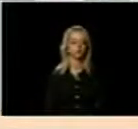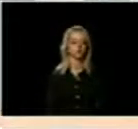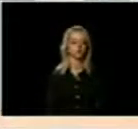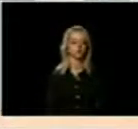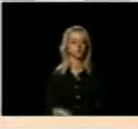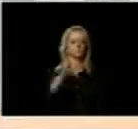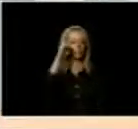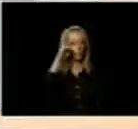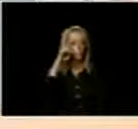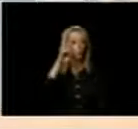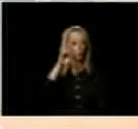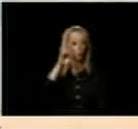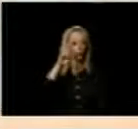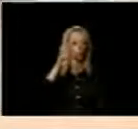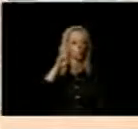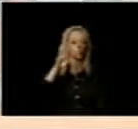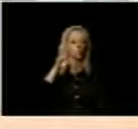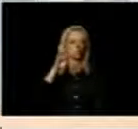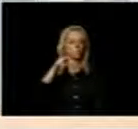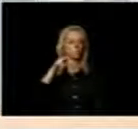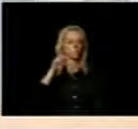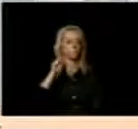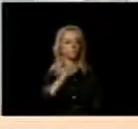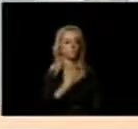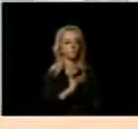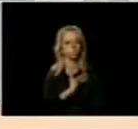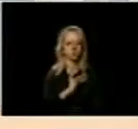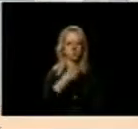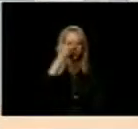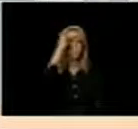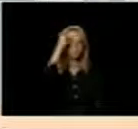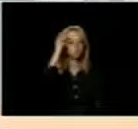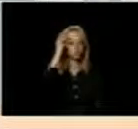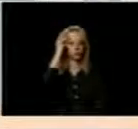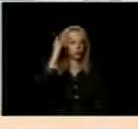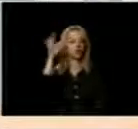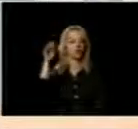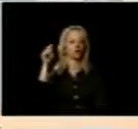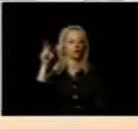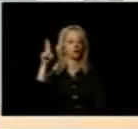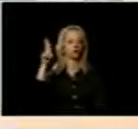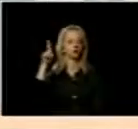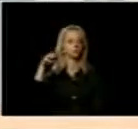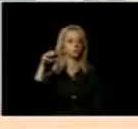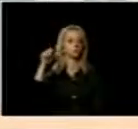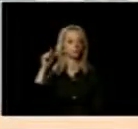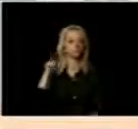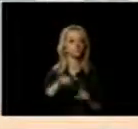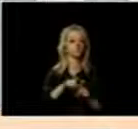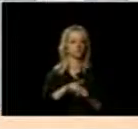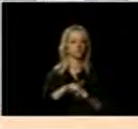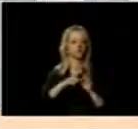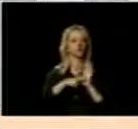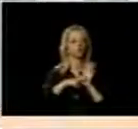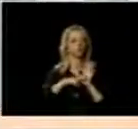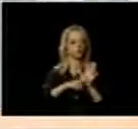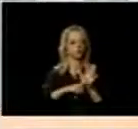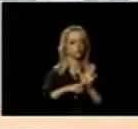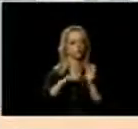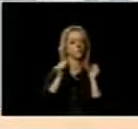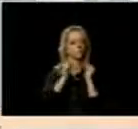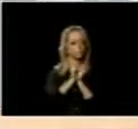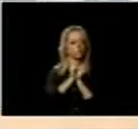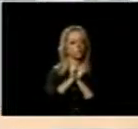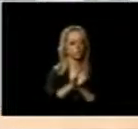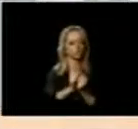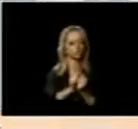Monteiro. Um rol de amigos e de pessoas. Tarumã, Carlos Galão. Me ajudaram, minha família, para eu ir fazer o